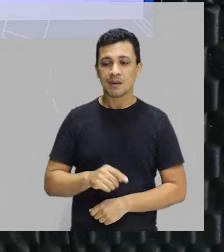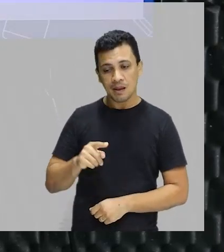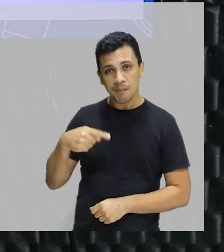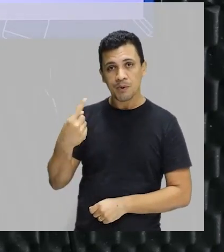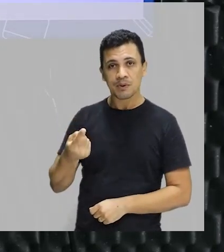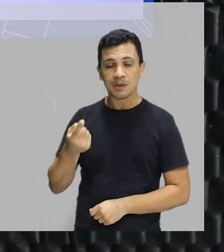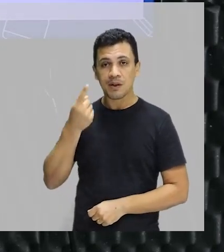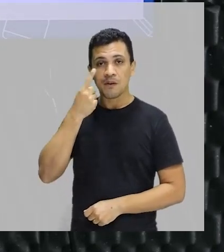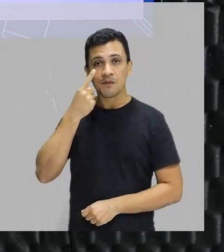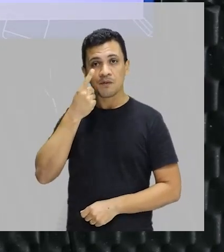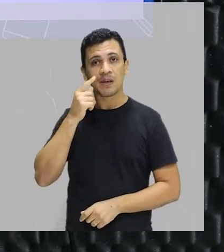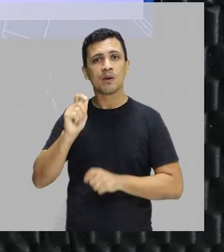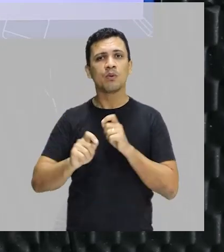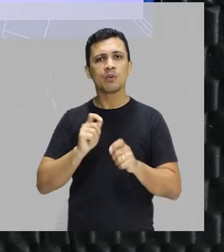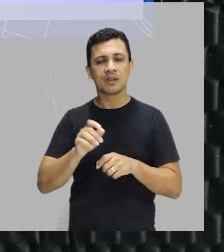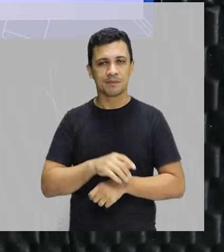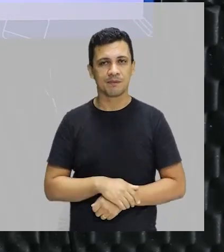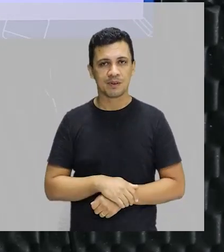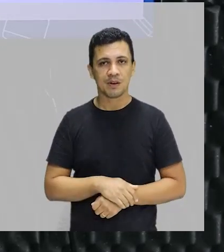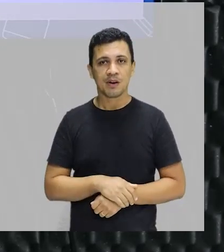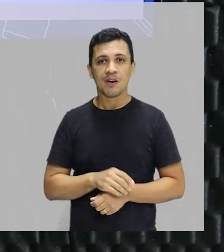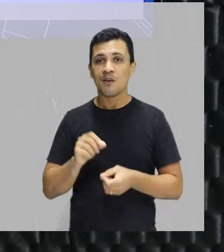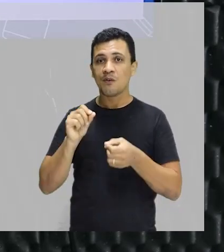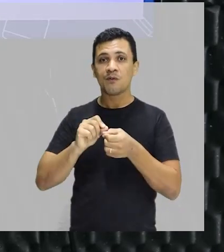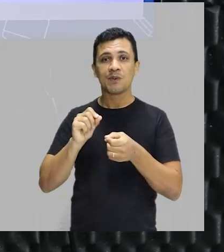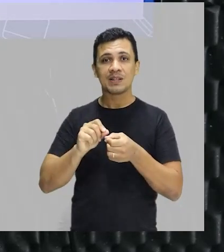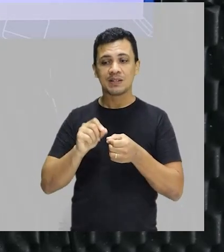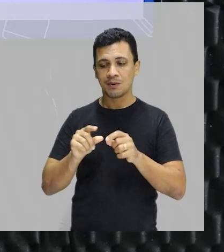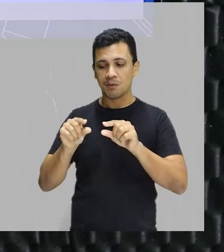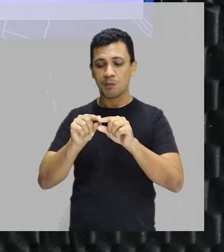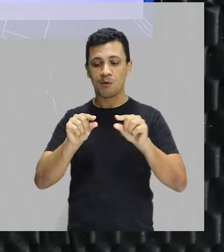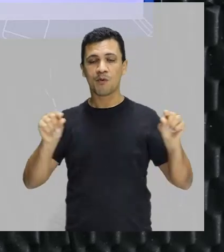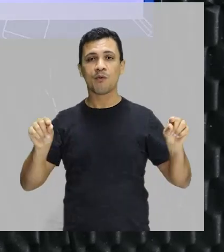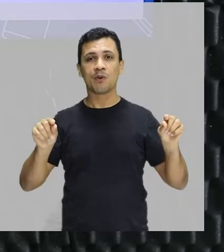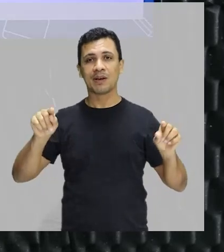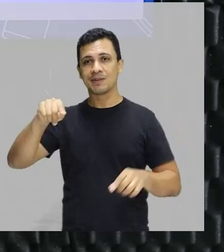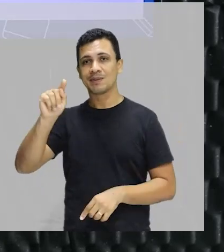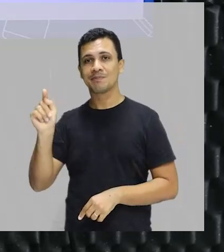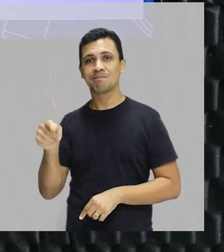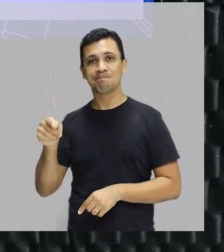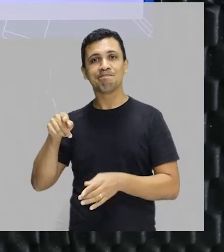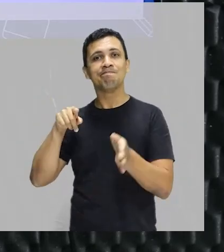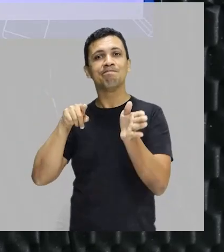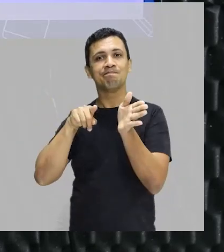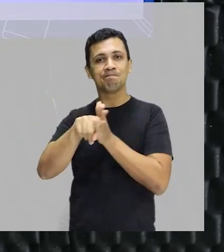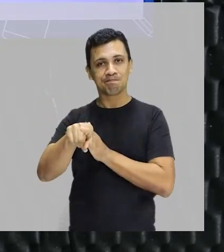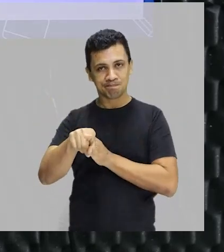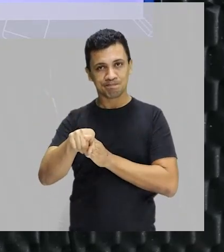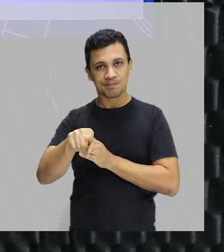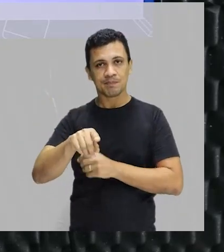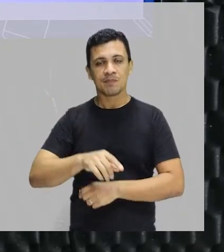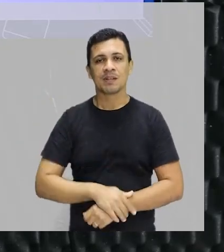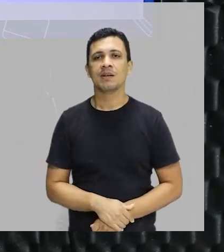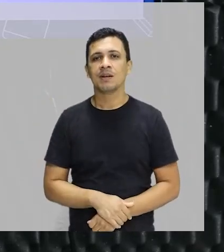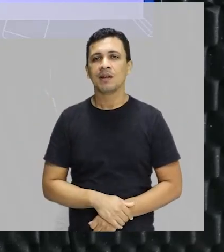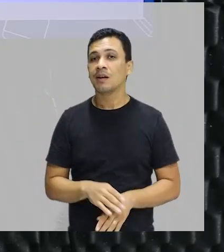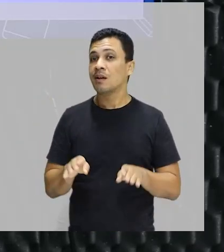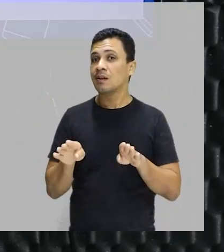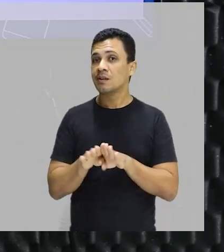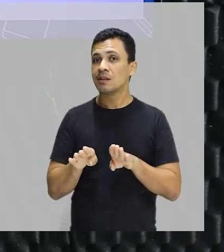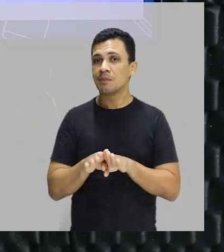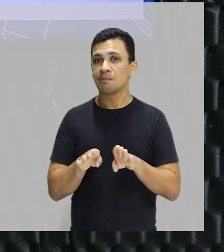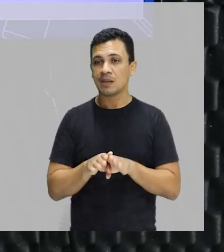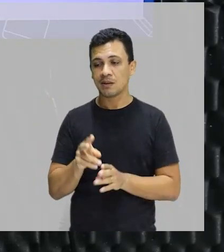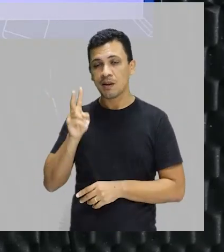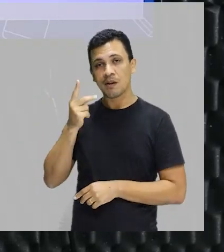ver making questions, como que nós fazemos perguntas ou como que nós criamos questionamentos usando esse tempo verbal, e as